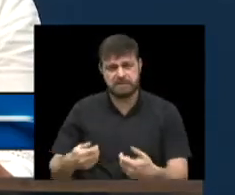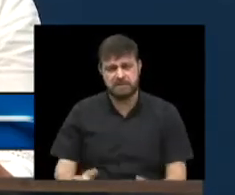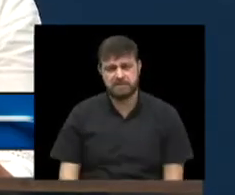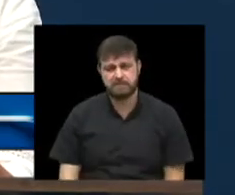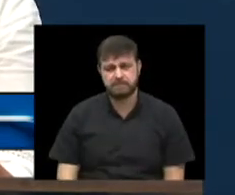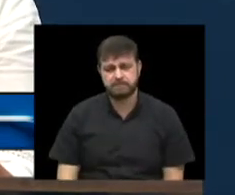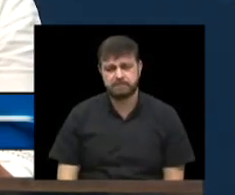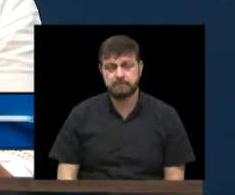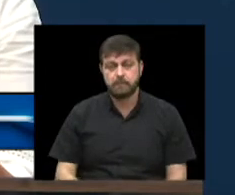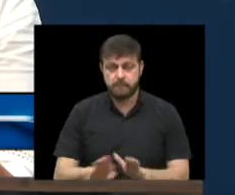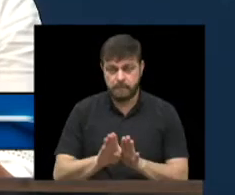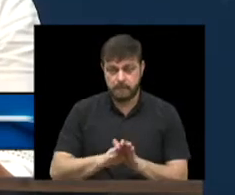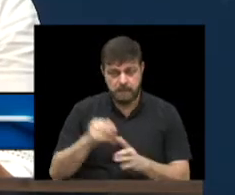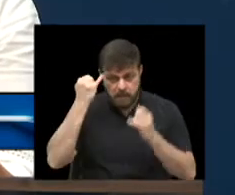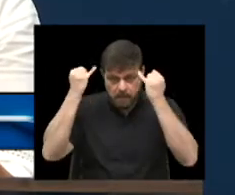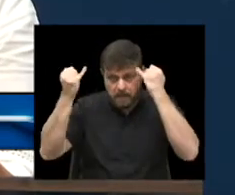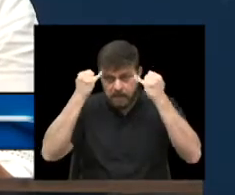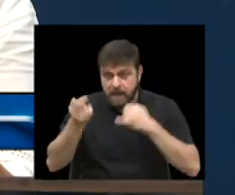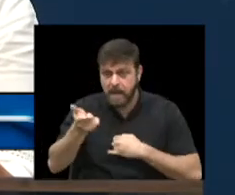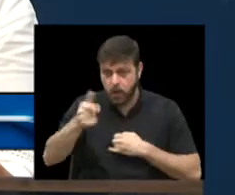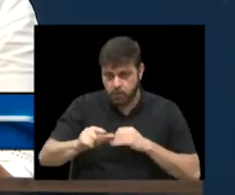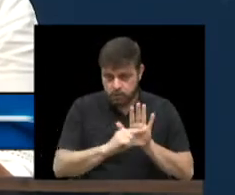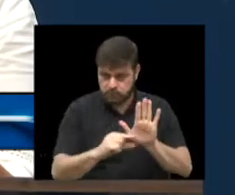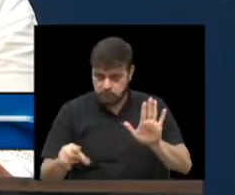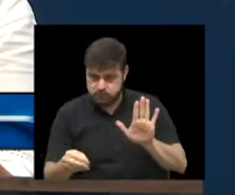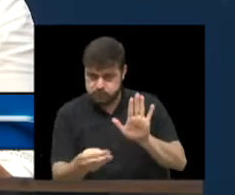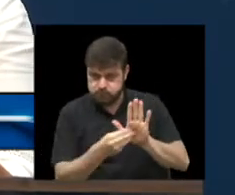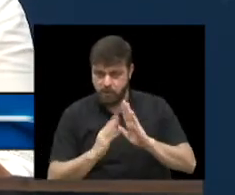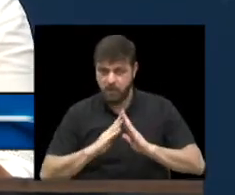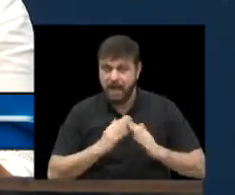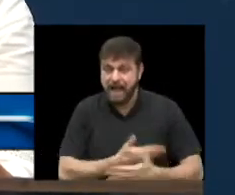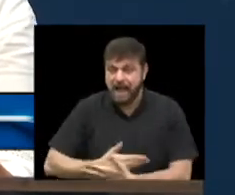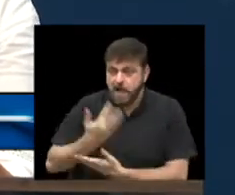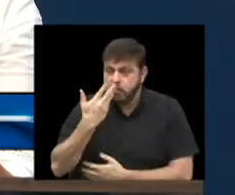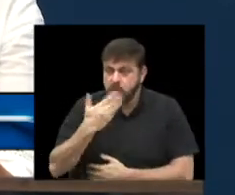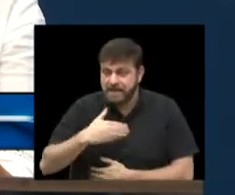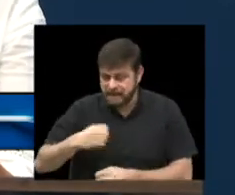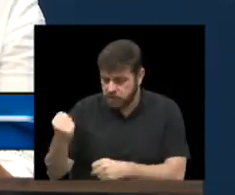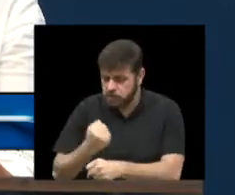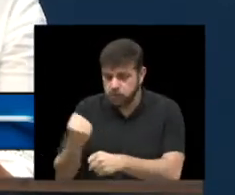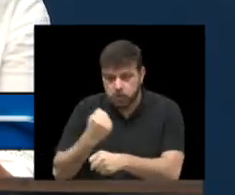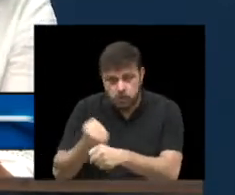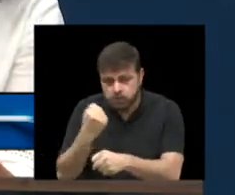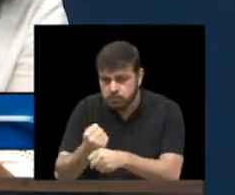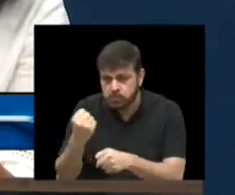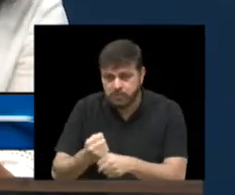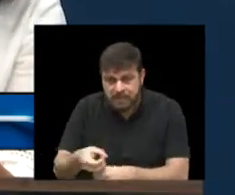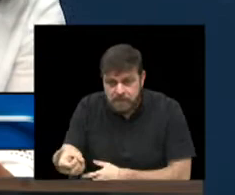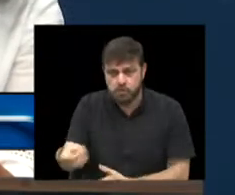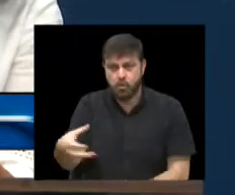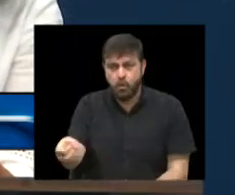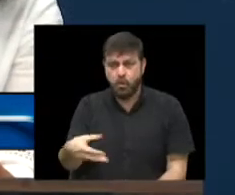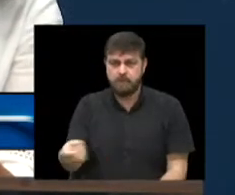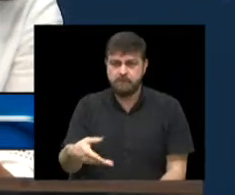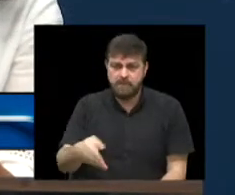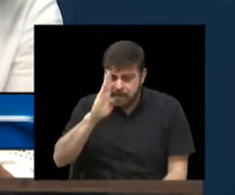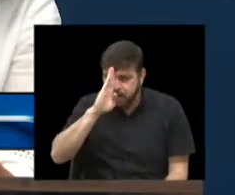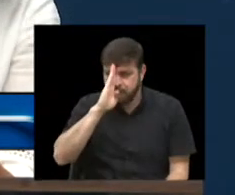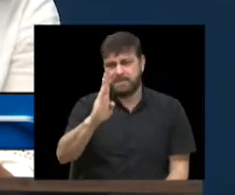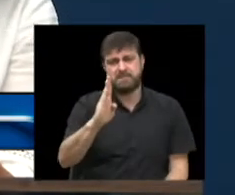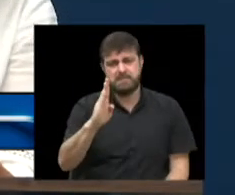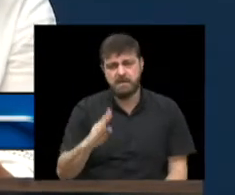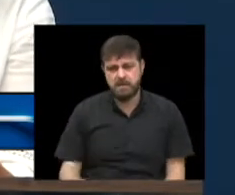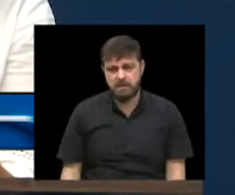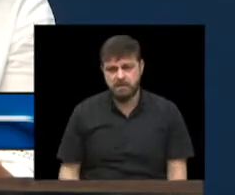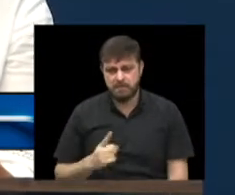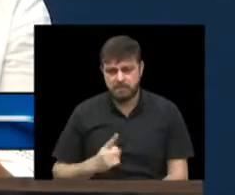Outra diretriz que eu coloquei é a criação de novas creches como a prioridade do município. Isso vai ao encontro